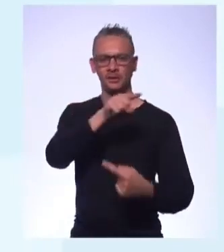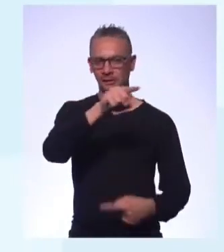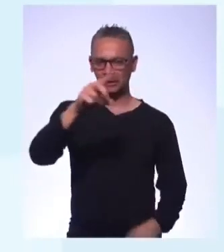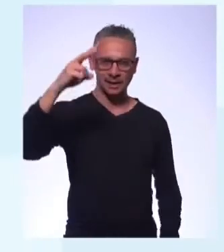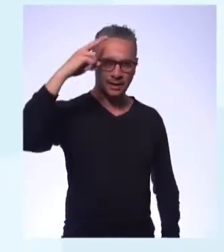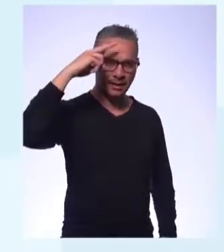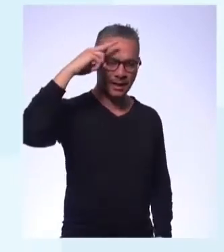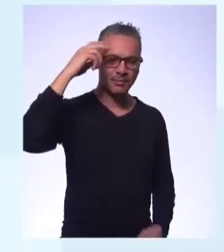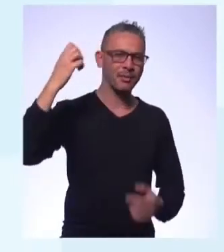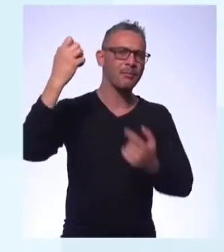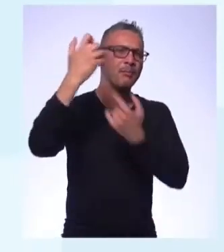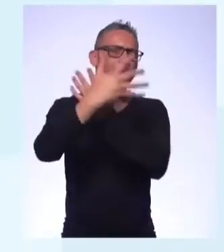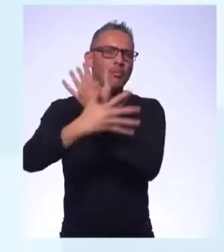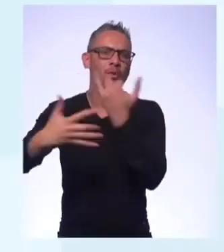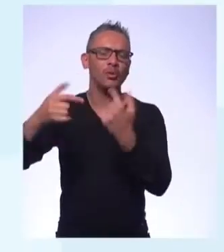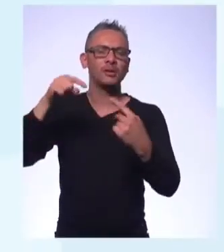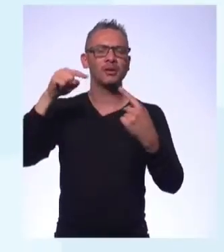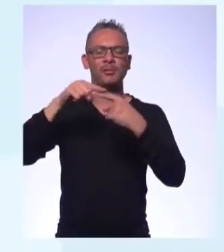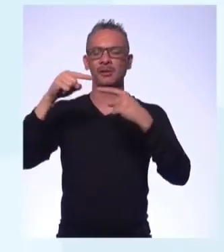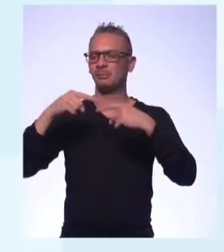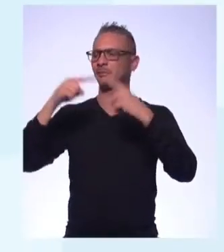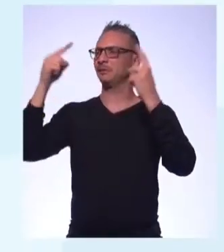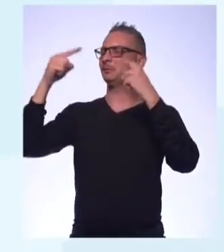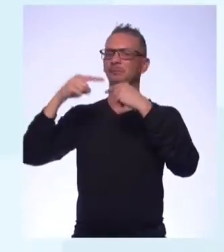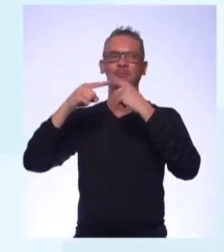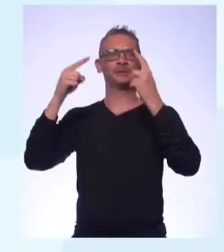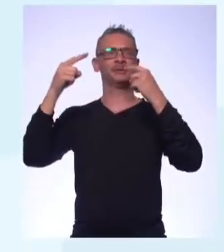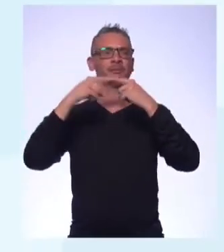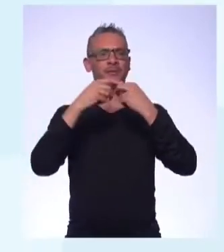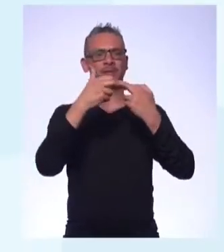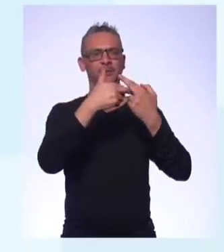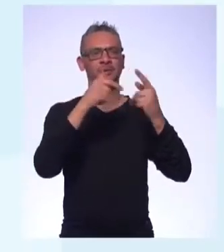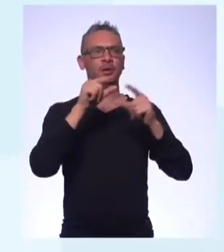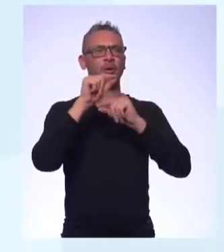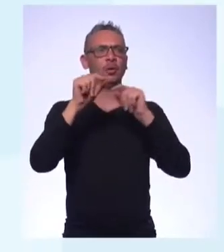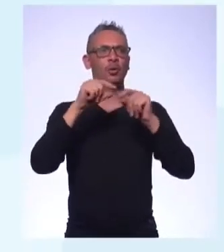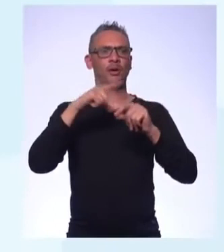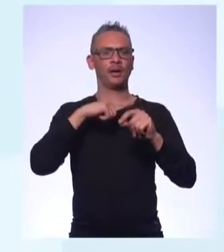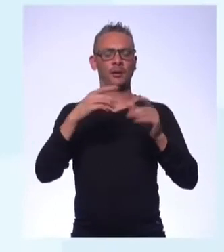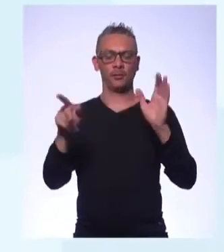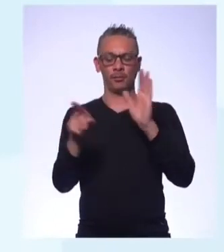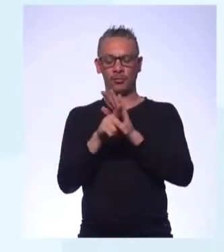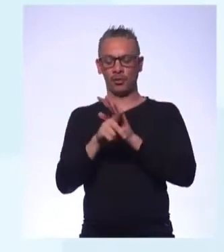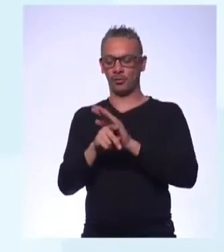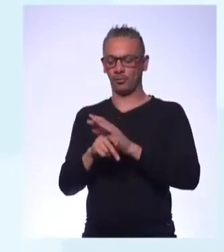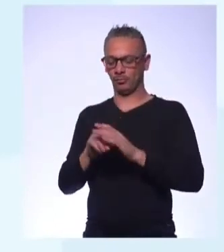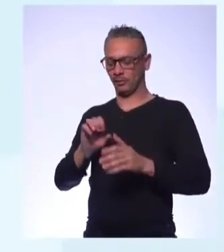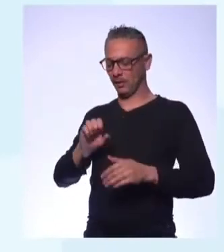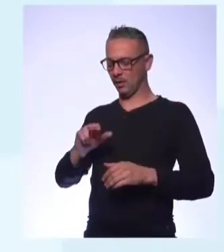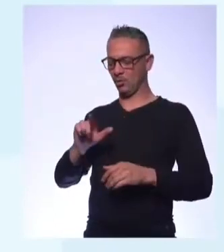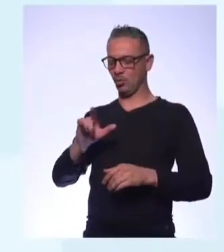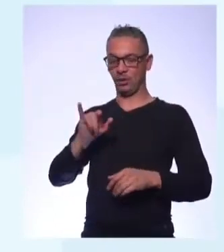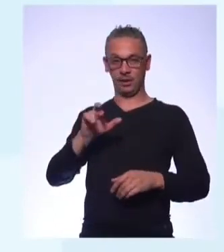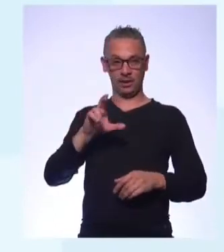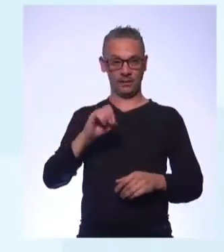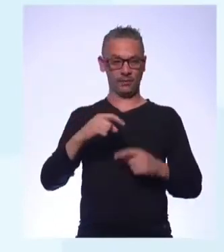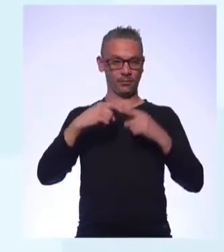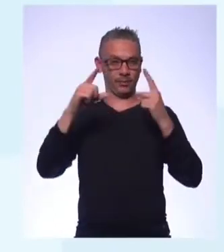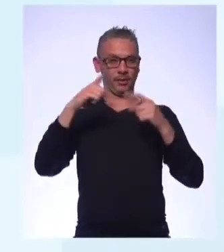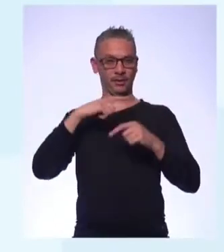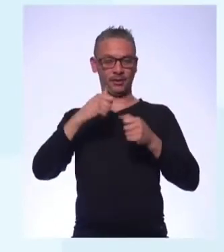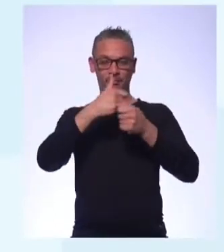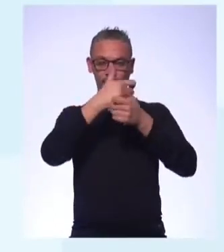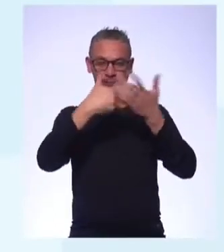alguma música na qual tenha percebido que o eu lírico reivindica algo? O chat está